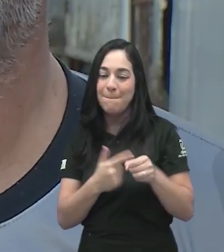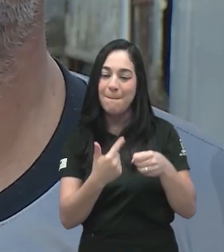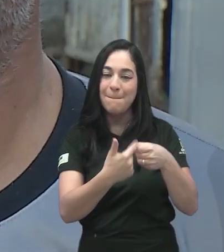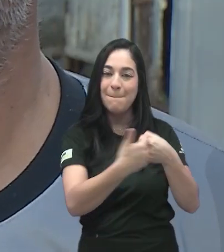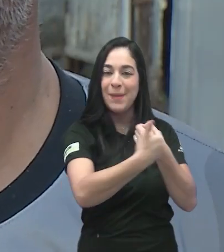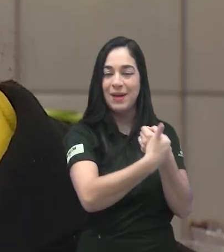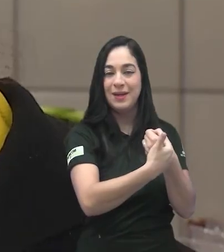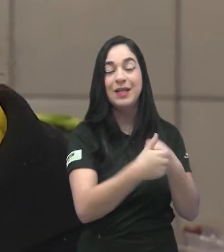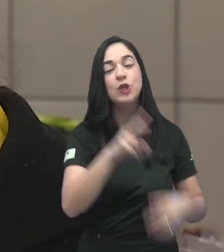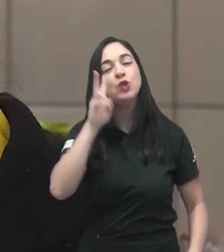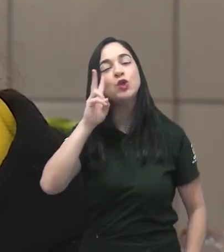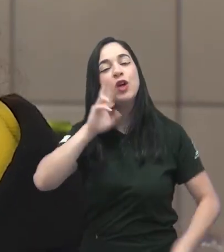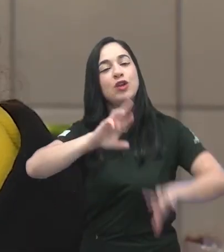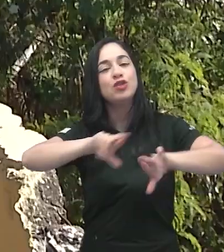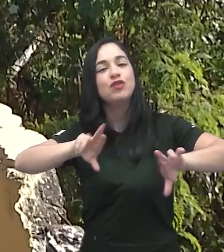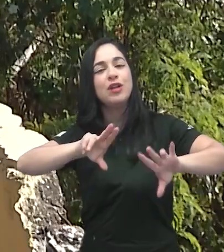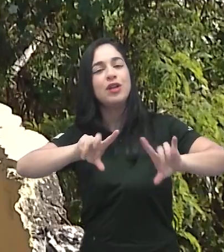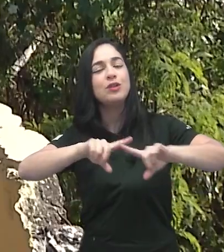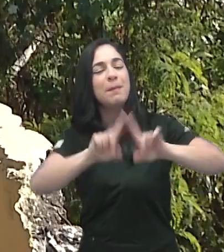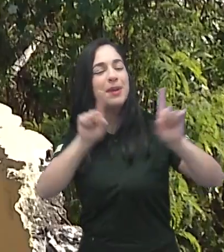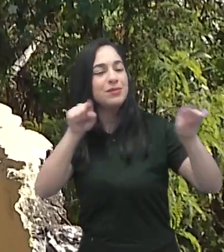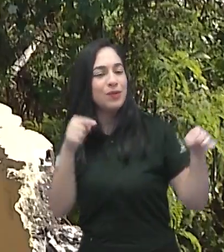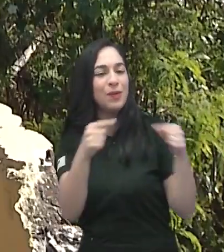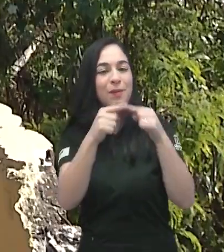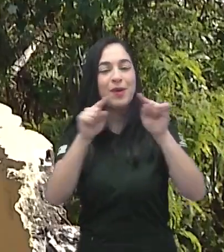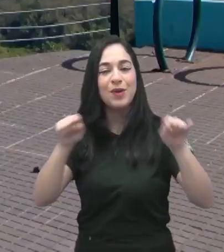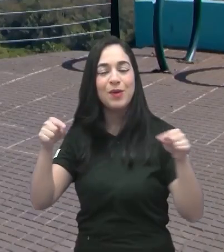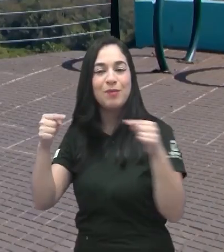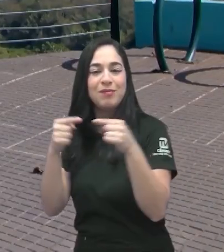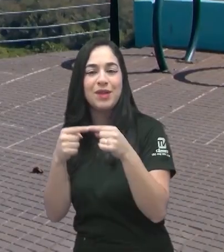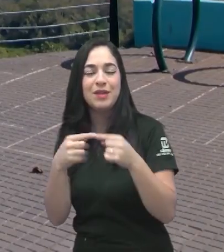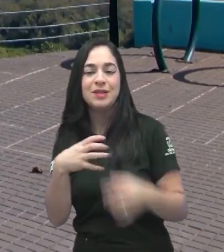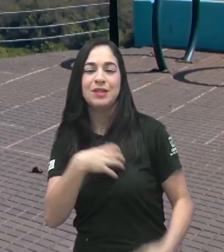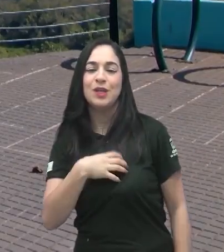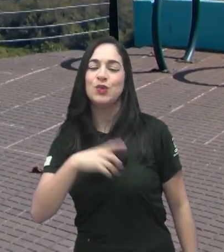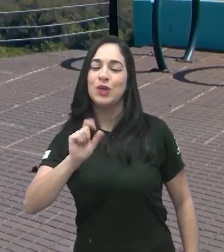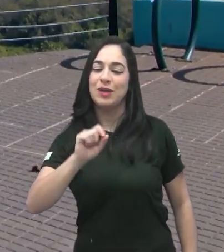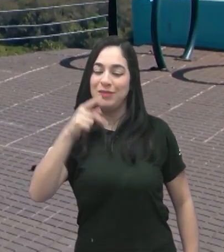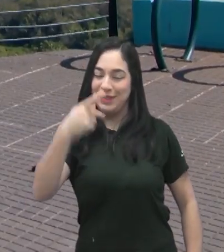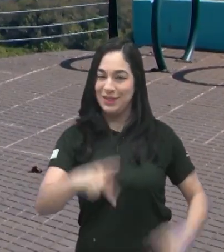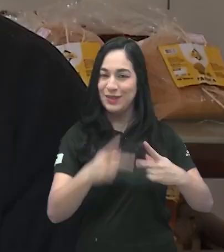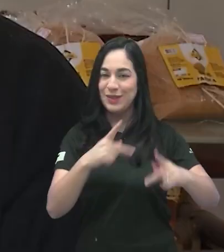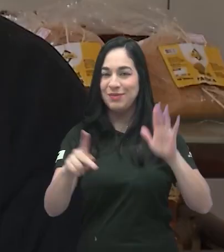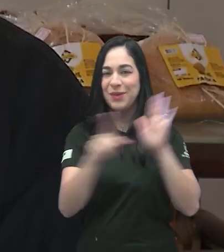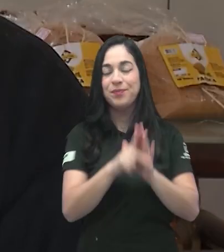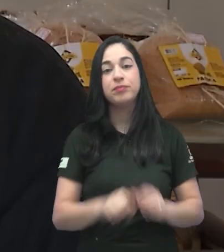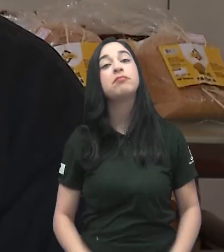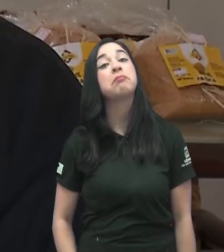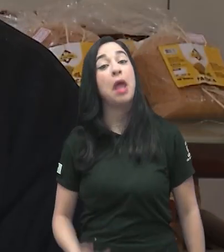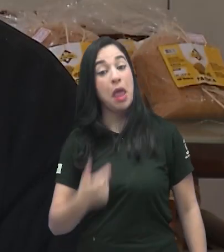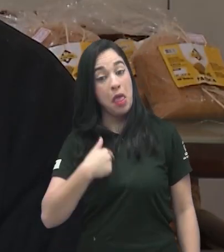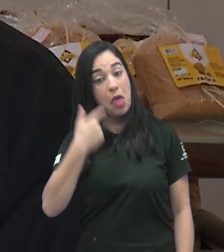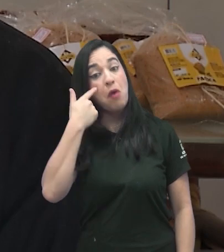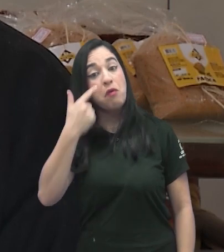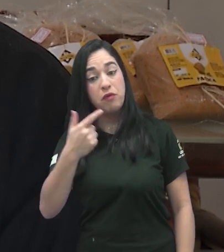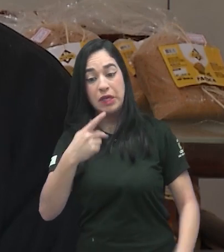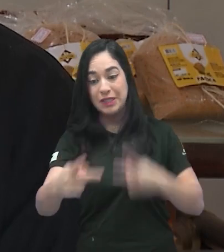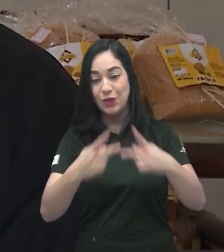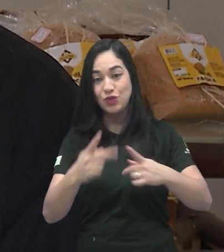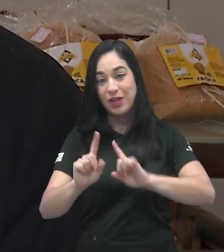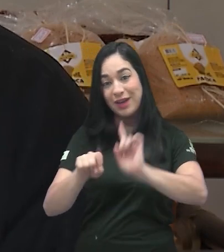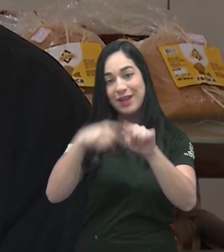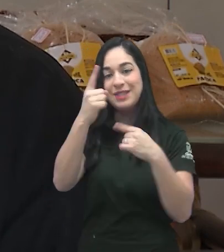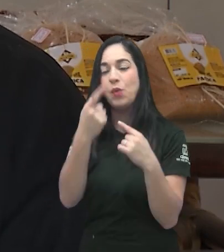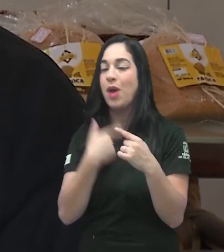Histórias diferentes unidas pelo mesmo sentimento, o de pertencimento. Eu vi São José crescer também, né?